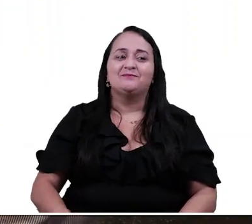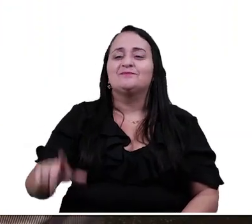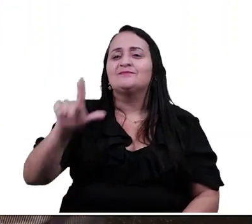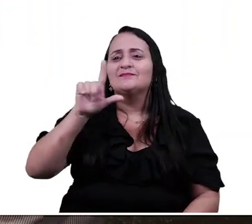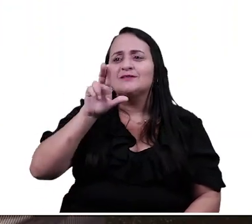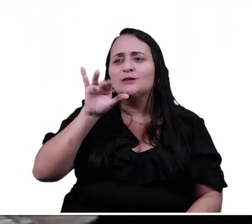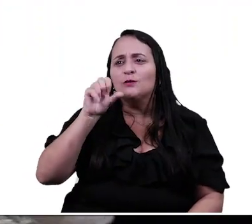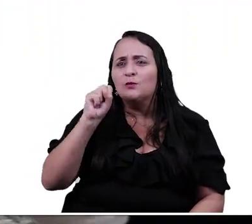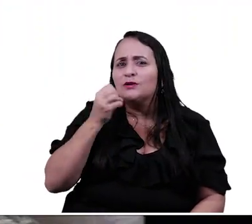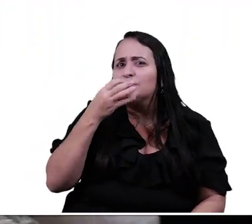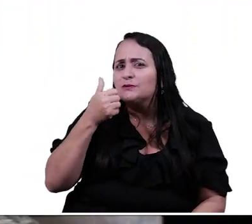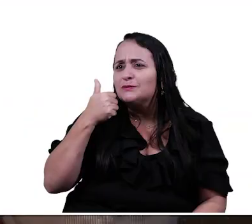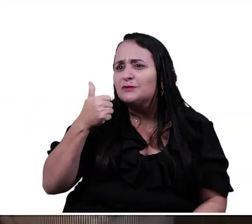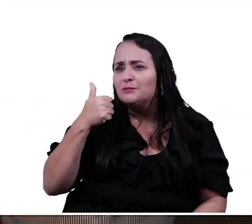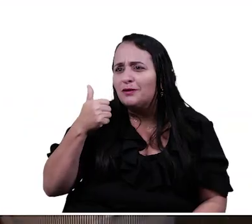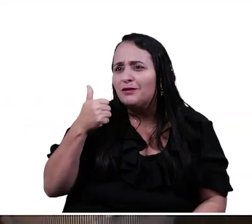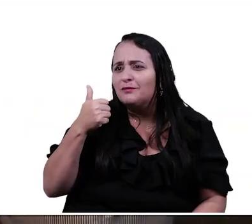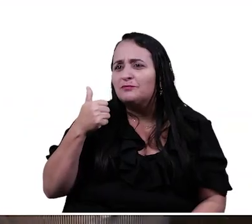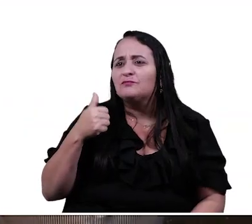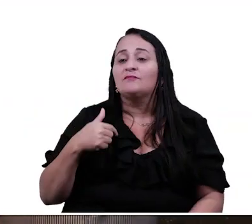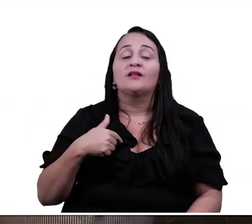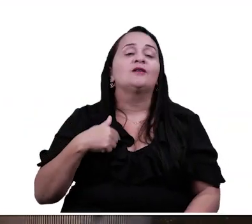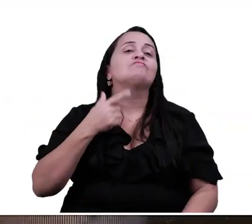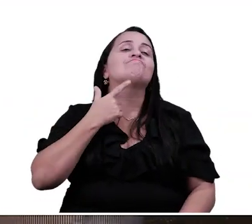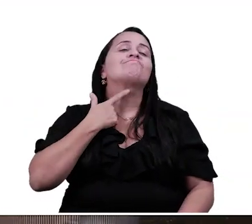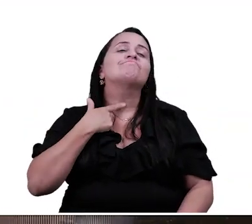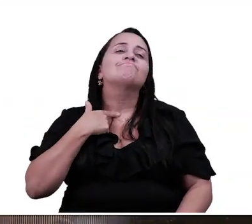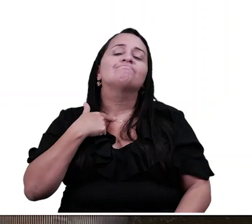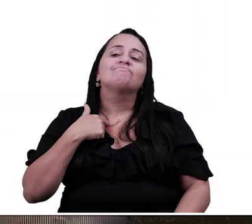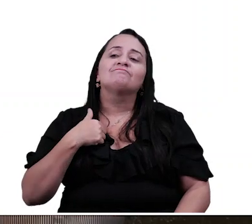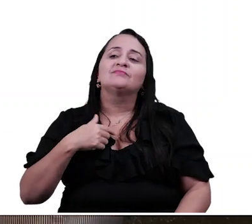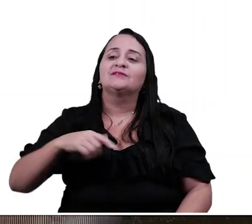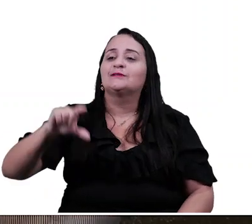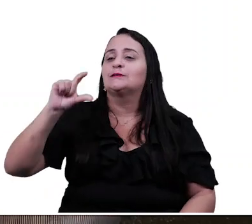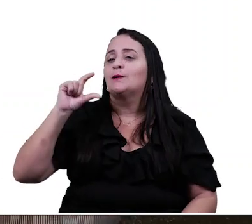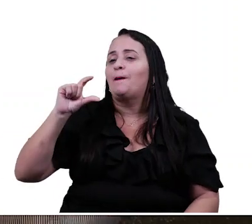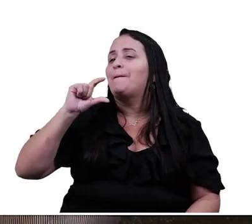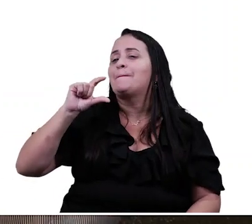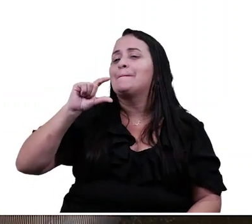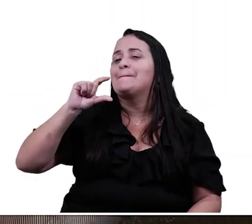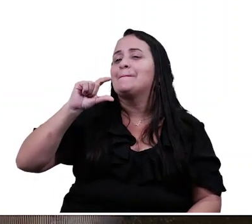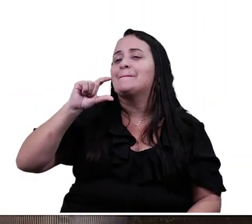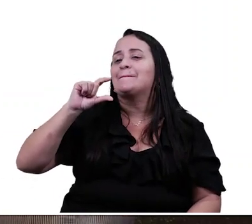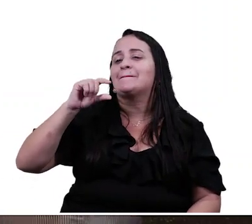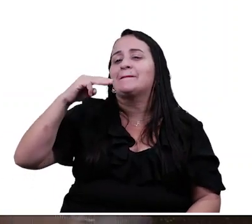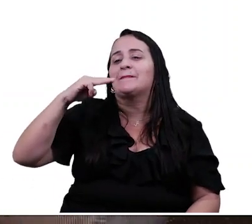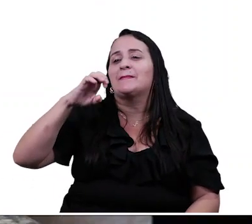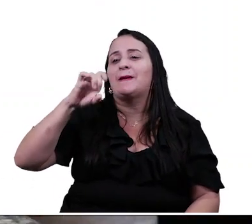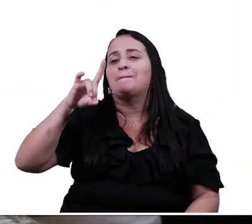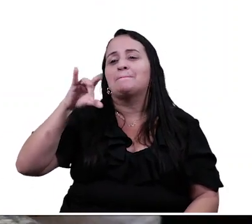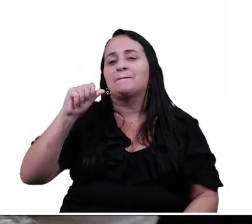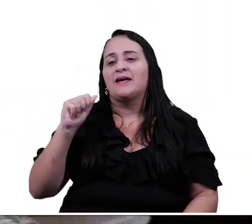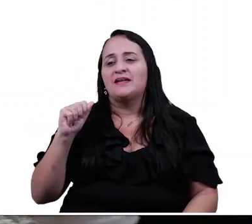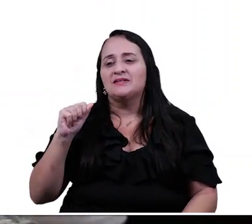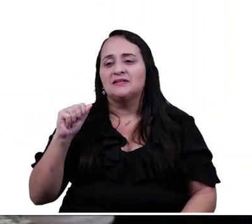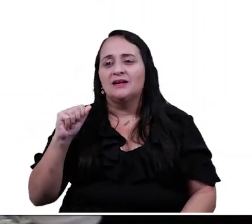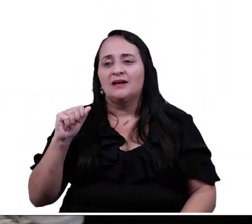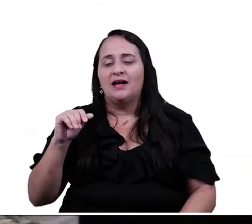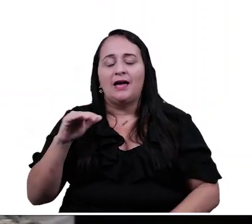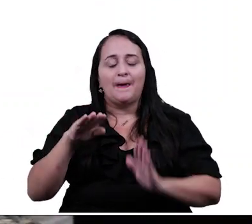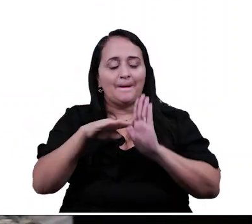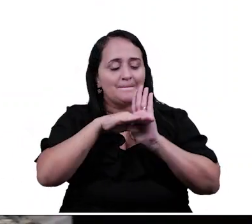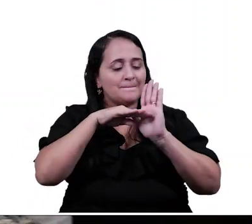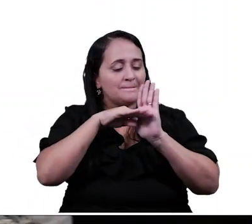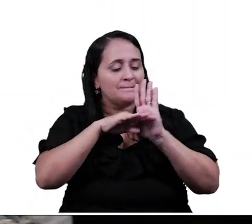Seu Luiz, tudo bom? Tudo bom. Seu Luiz, tô com a vontade de tomar uma média. Como é a média do senhor? Pronto, a minha média